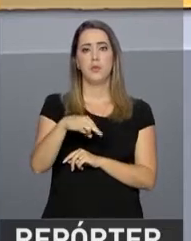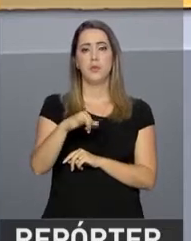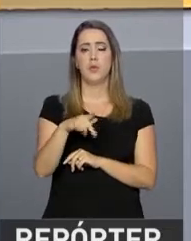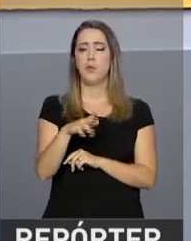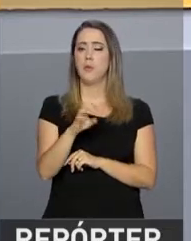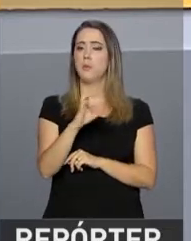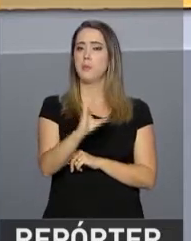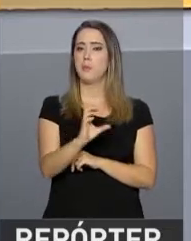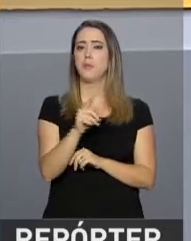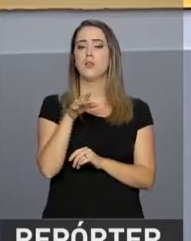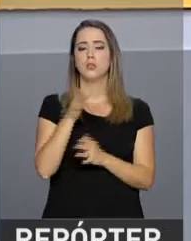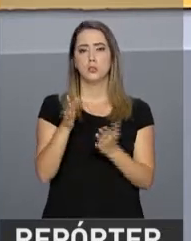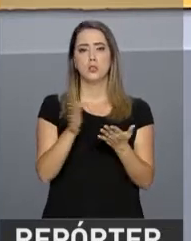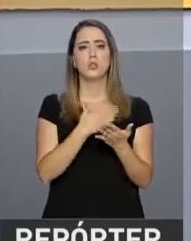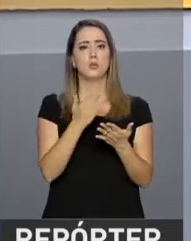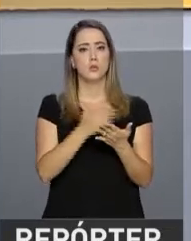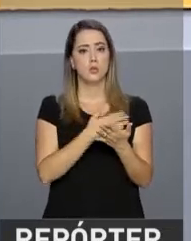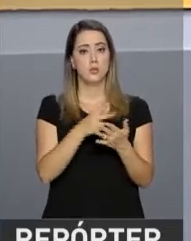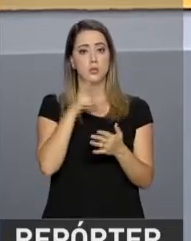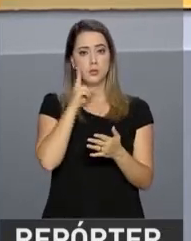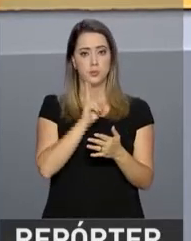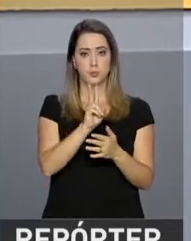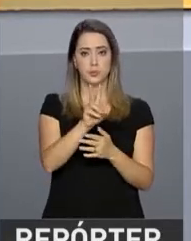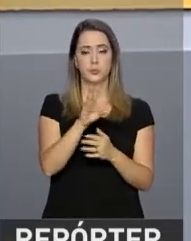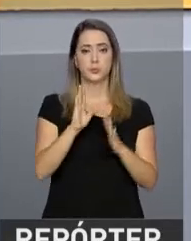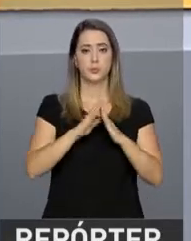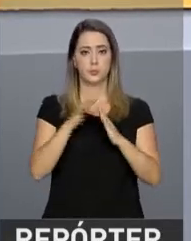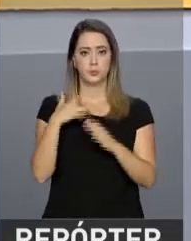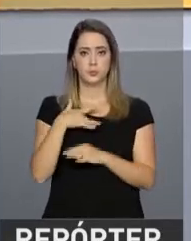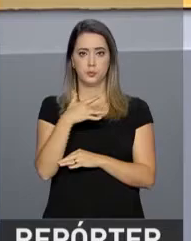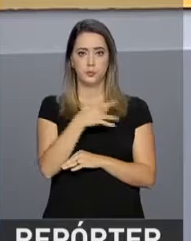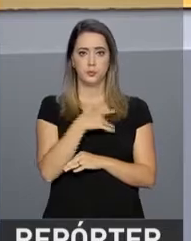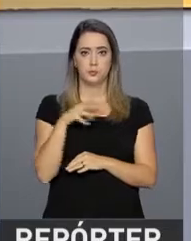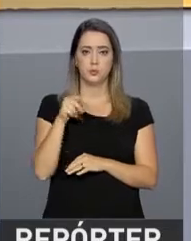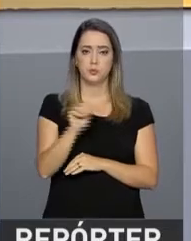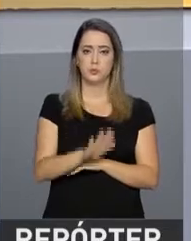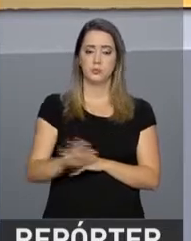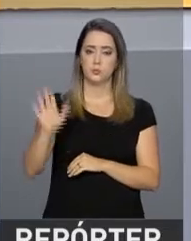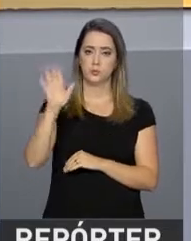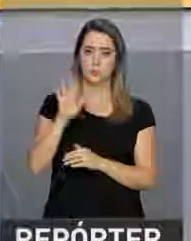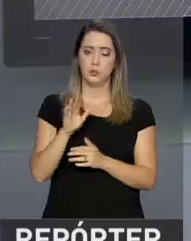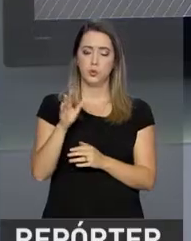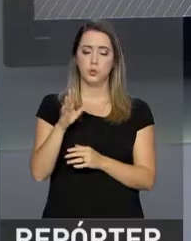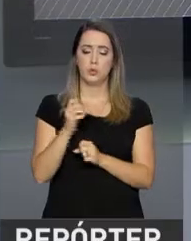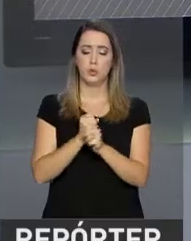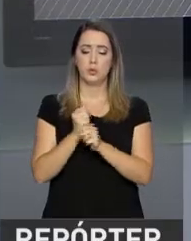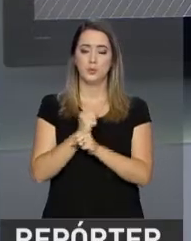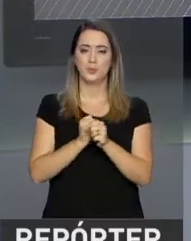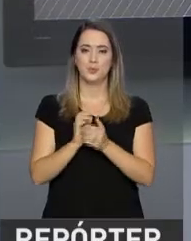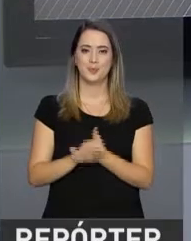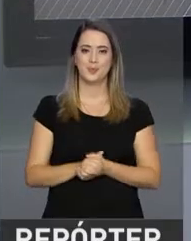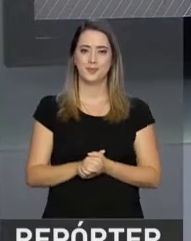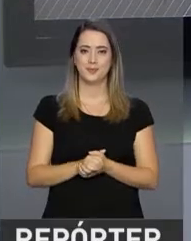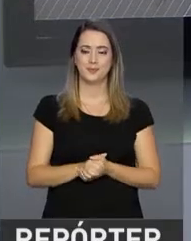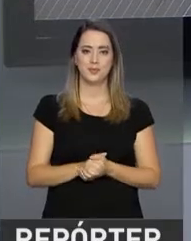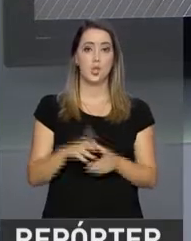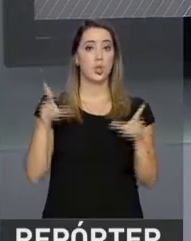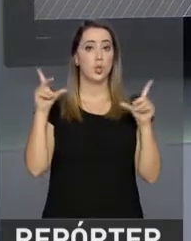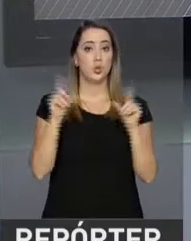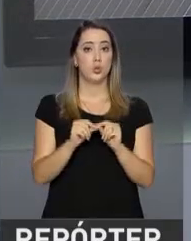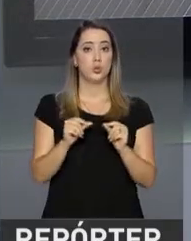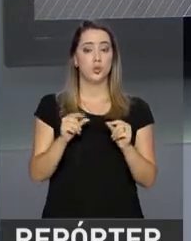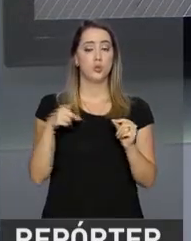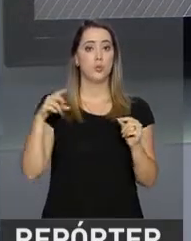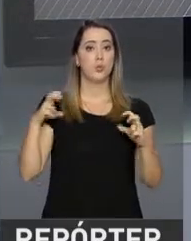de rotina que está disponível nas unidades do sistema único de saúde durante todo o ano a queda no número de acidentes